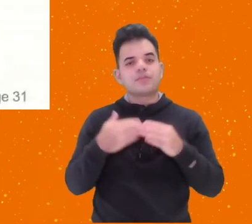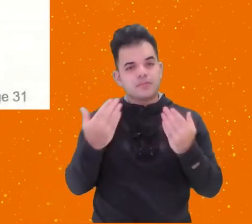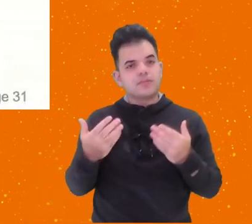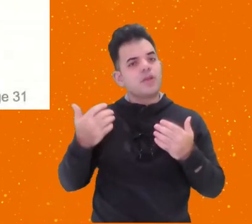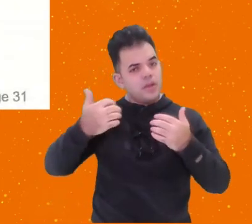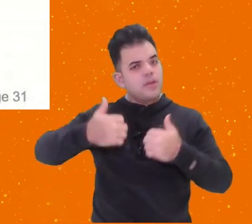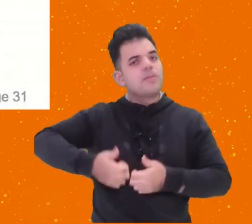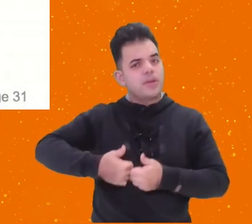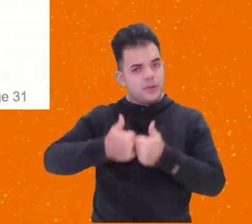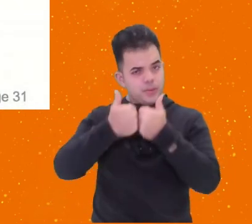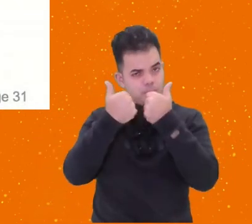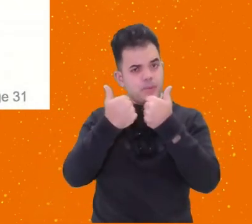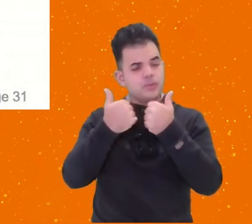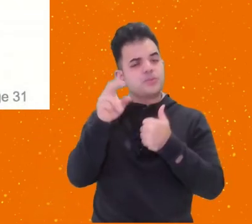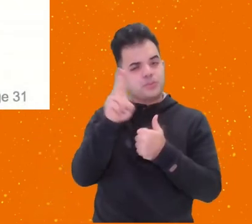vantagem